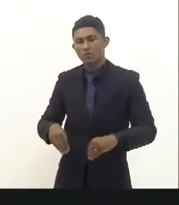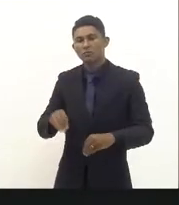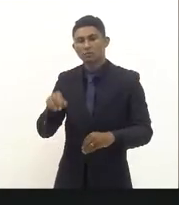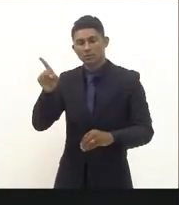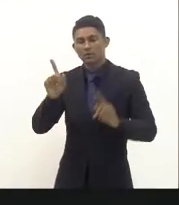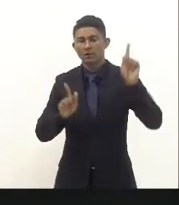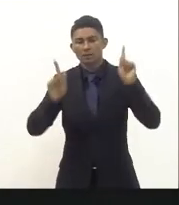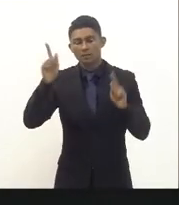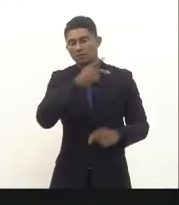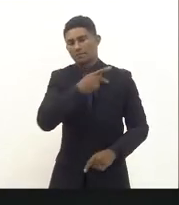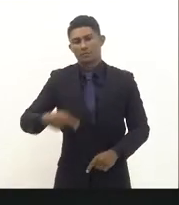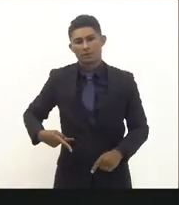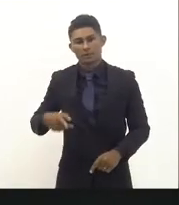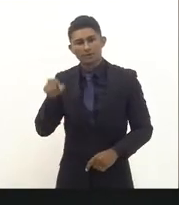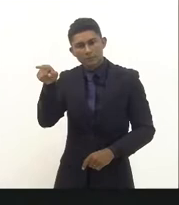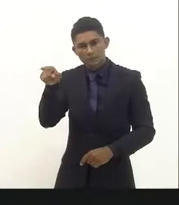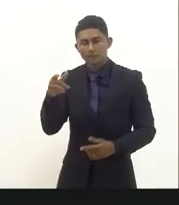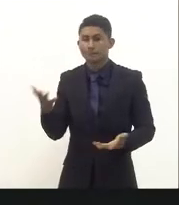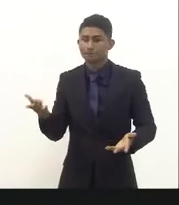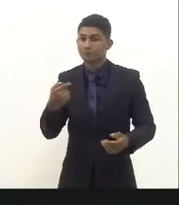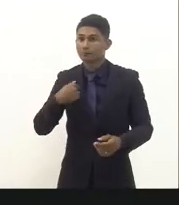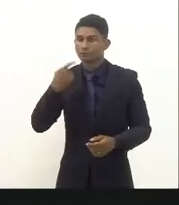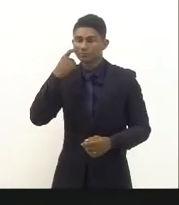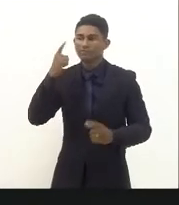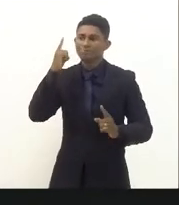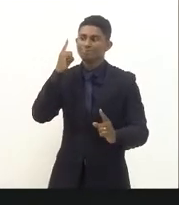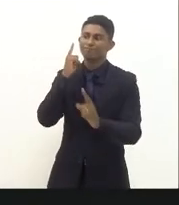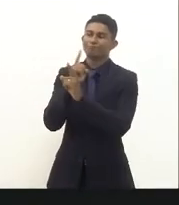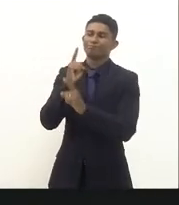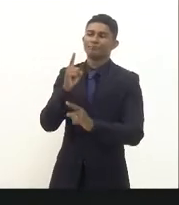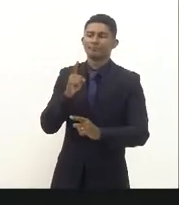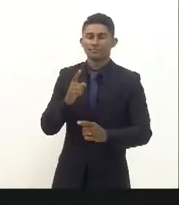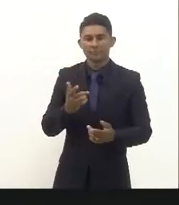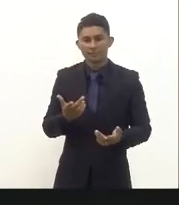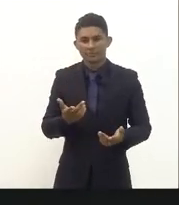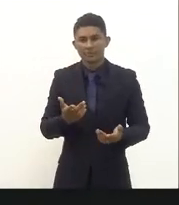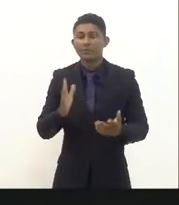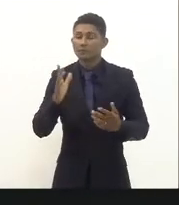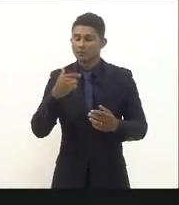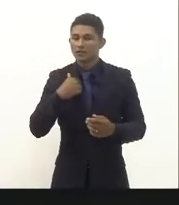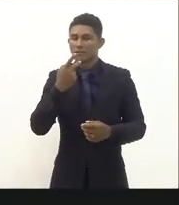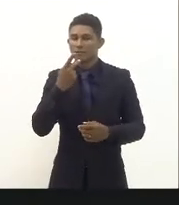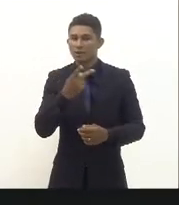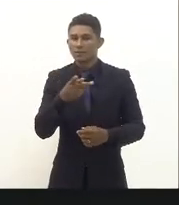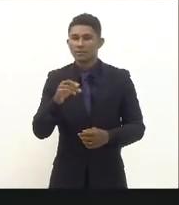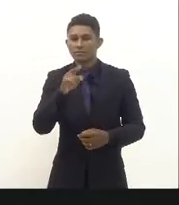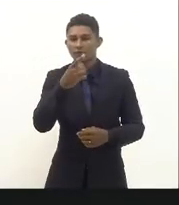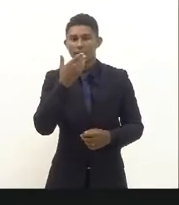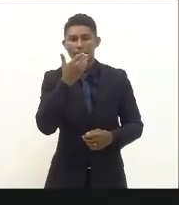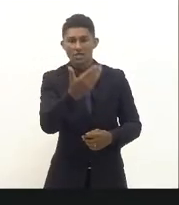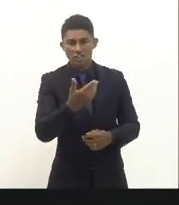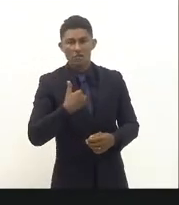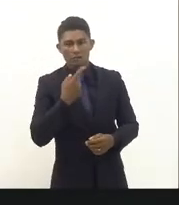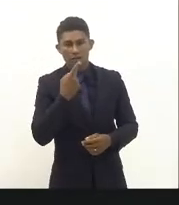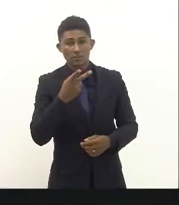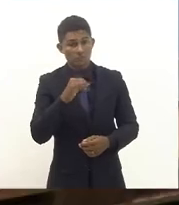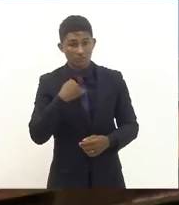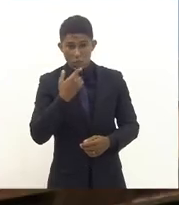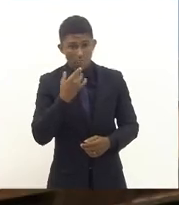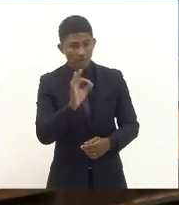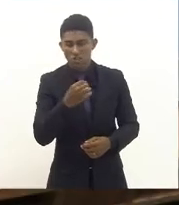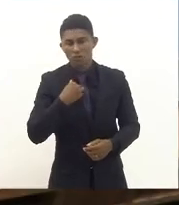agora Tia Jô é o seguinte eu descobri porque que ele declinou mas eu só falo se a senhora pediu para eu falar se não eu não